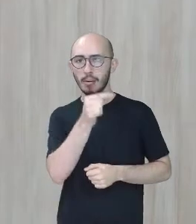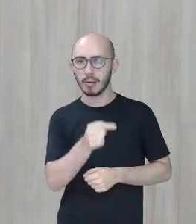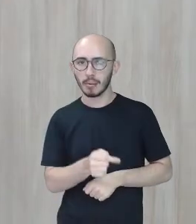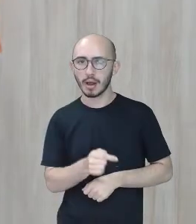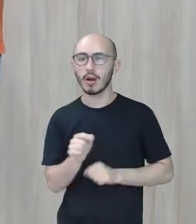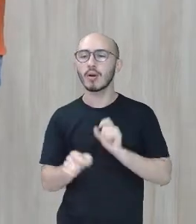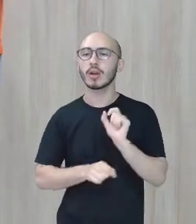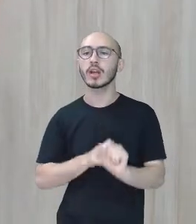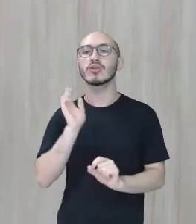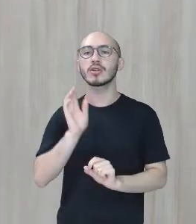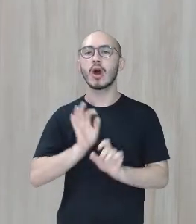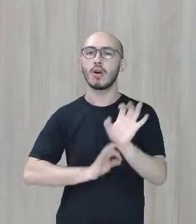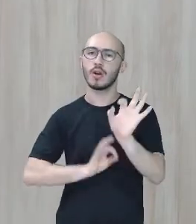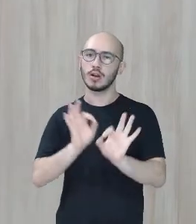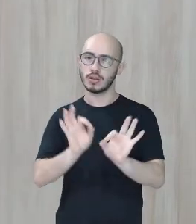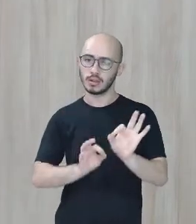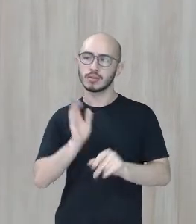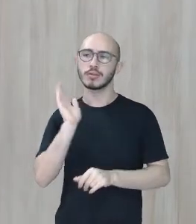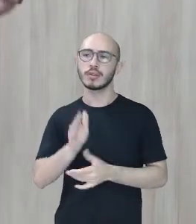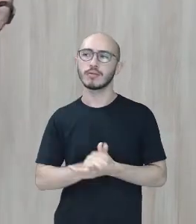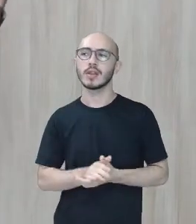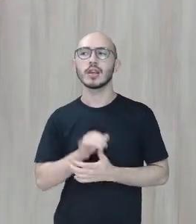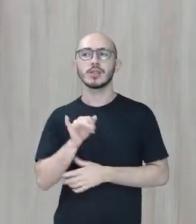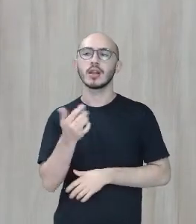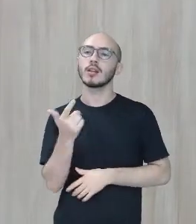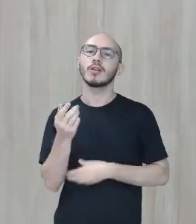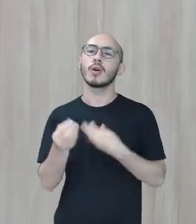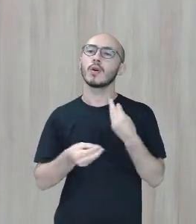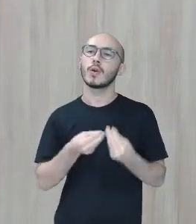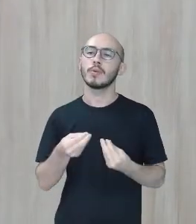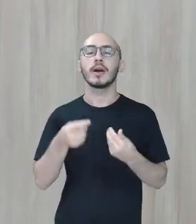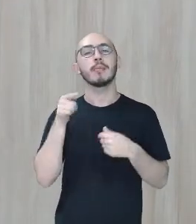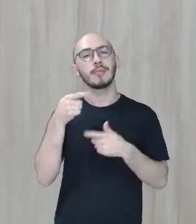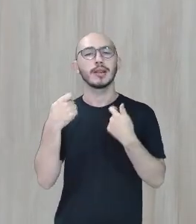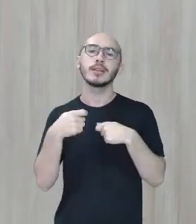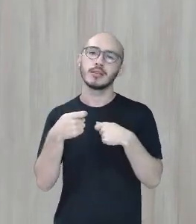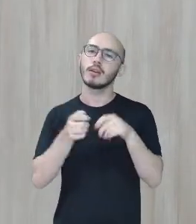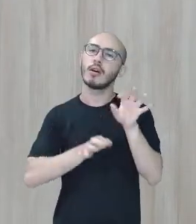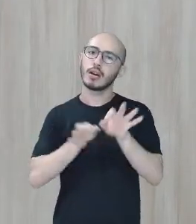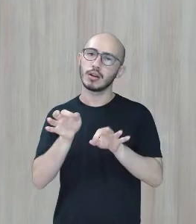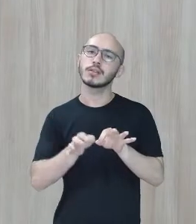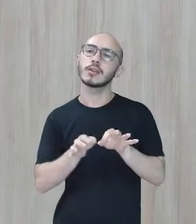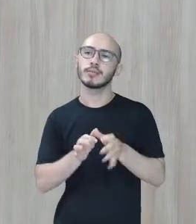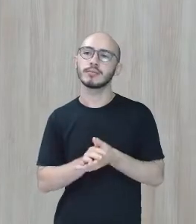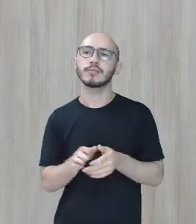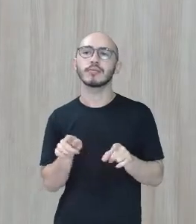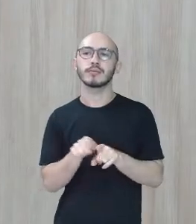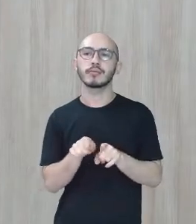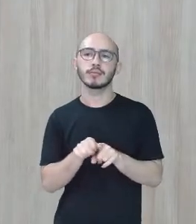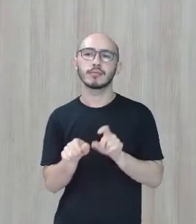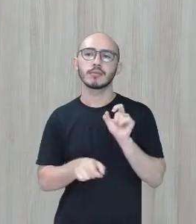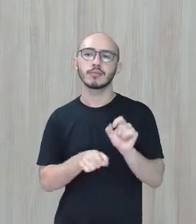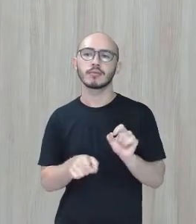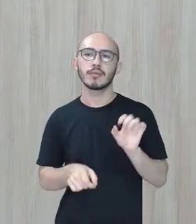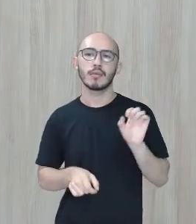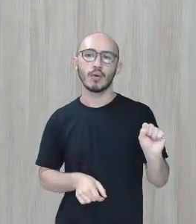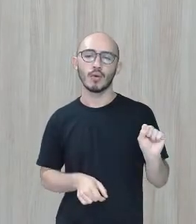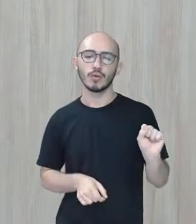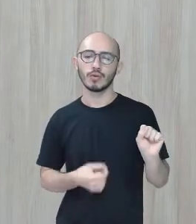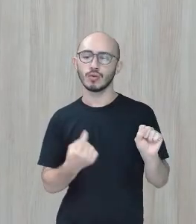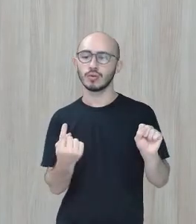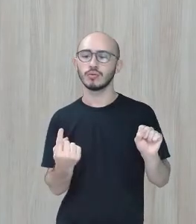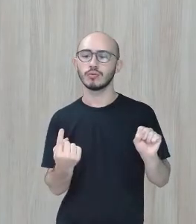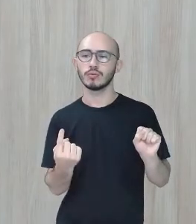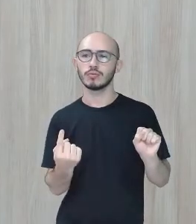estão em ordem crescente. Se não tivesse, Pedro, aí você colocaria, tá? Falei o mesmo exemplo. Imagina que esse 8 e esse 1